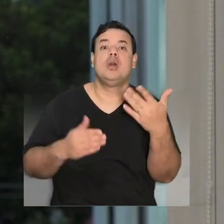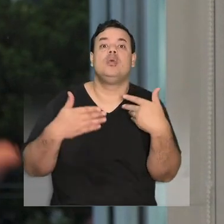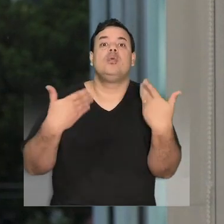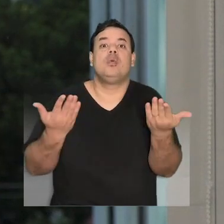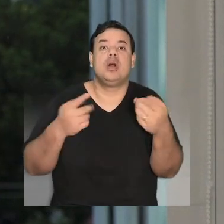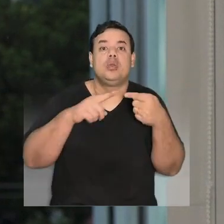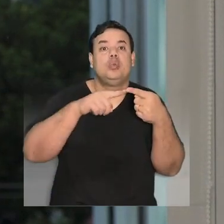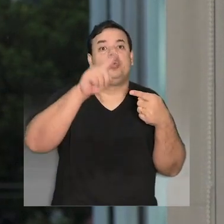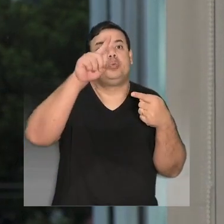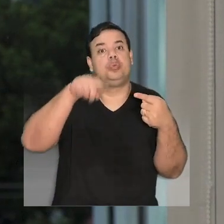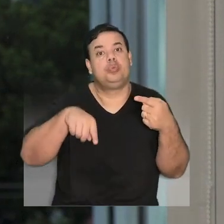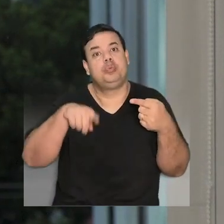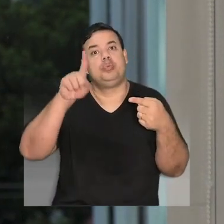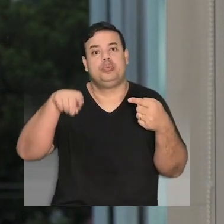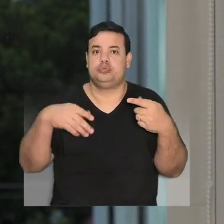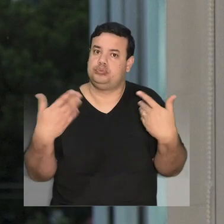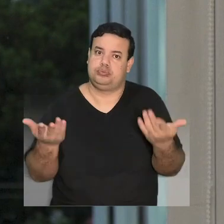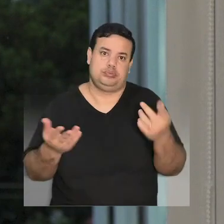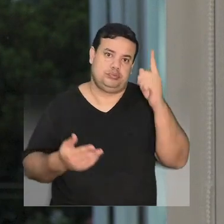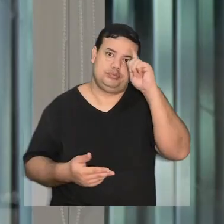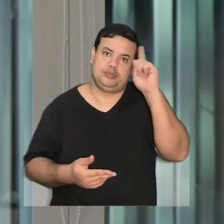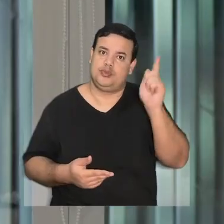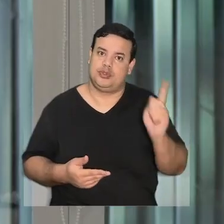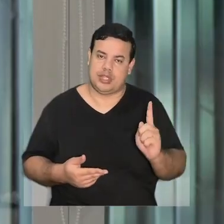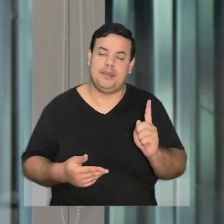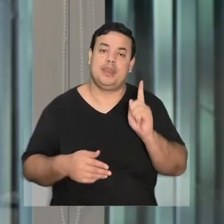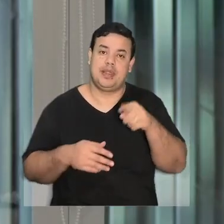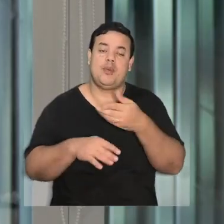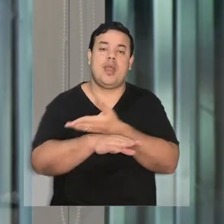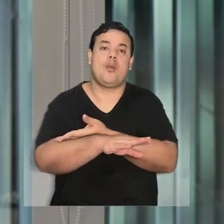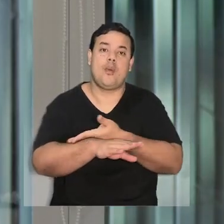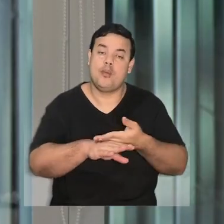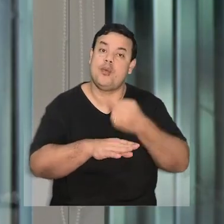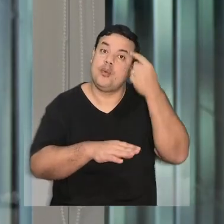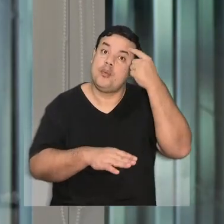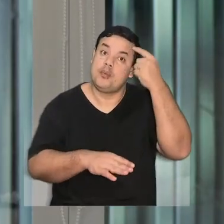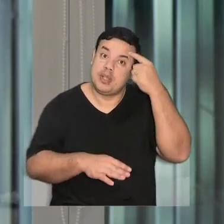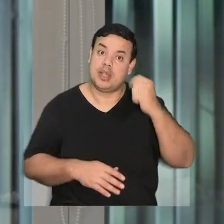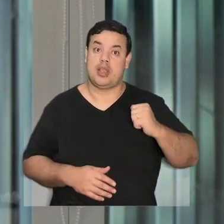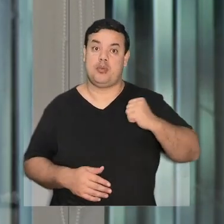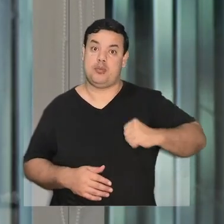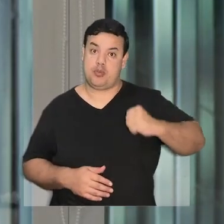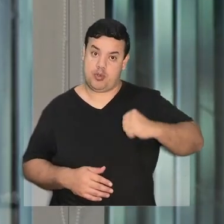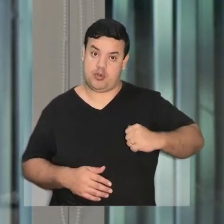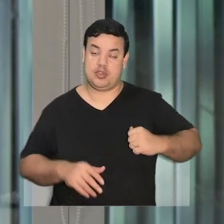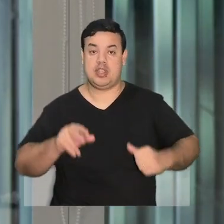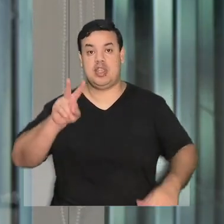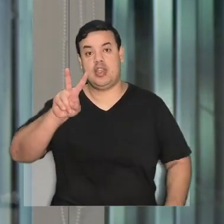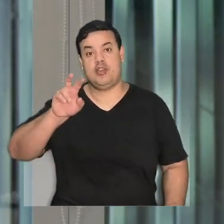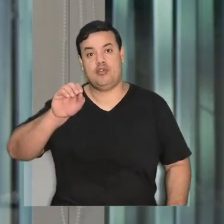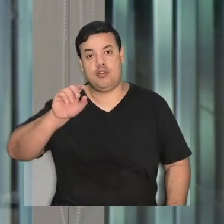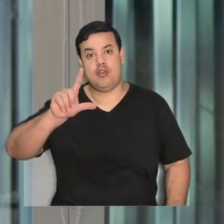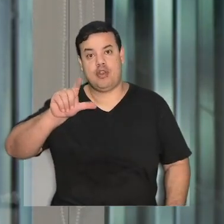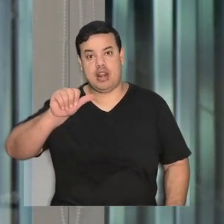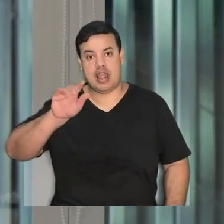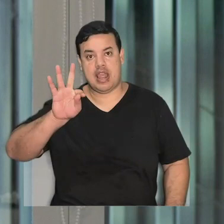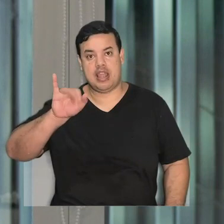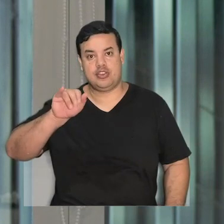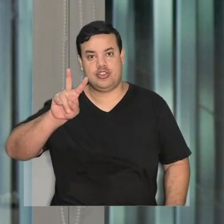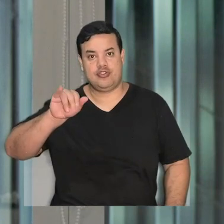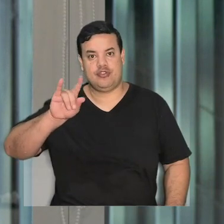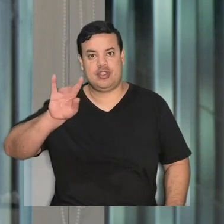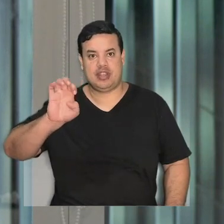prever o quanto e quando irá oscilar. Desta forma, é muito comum associar a bolsa com o